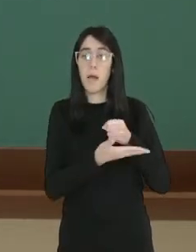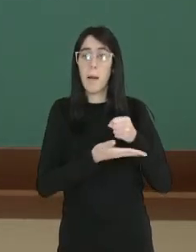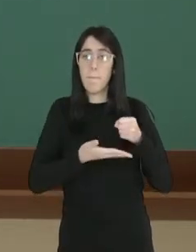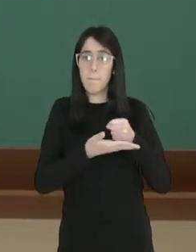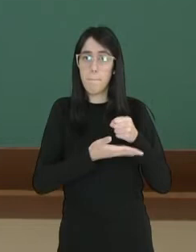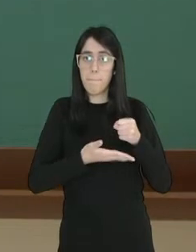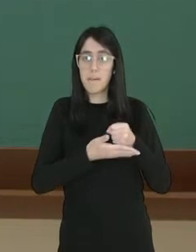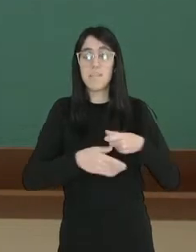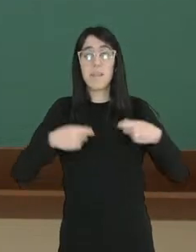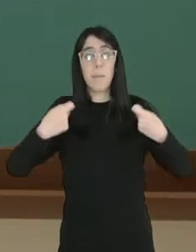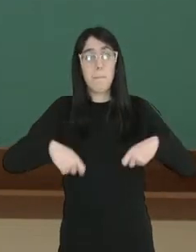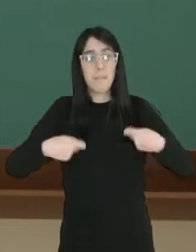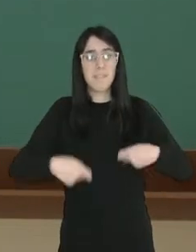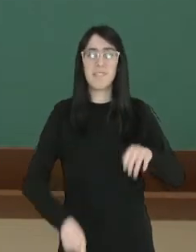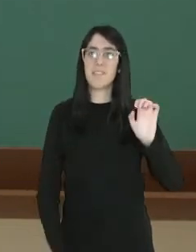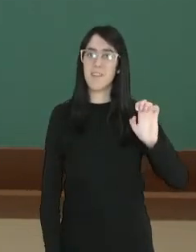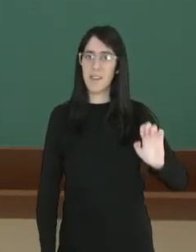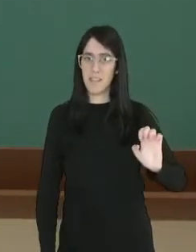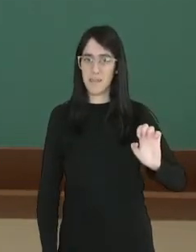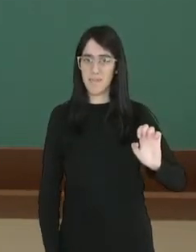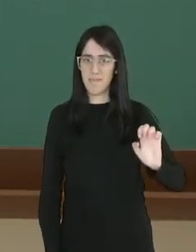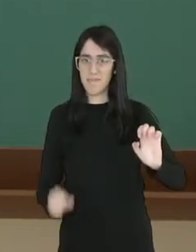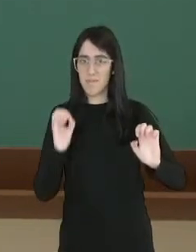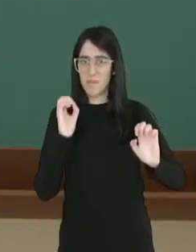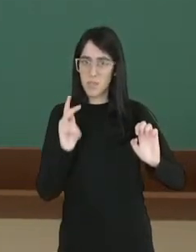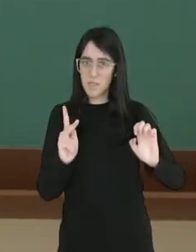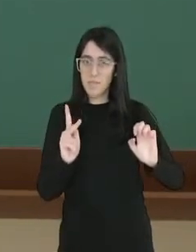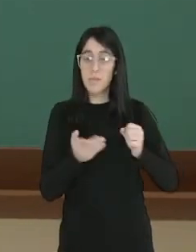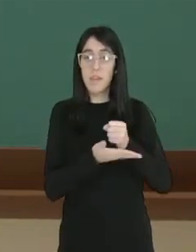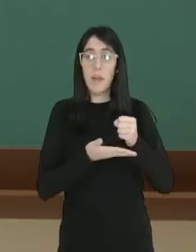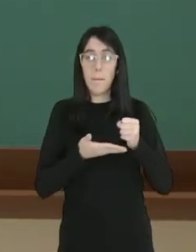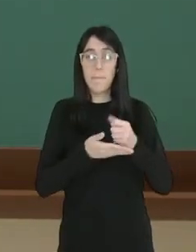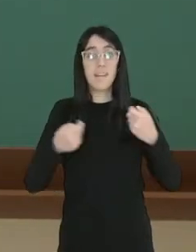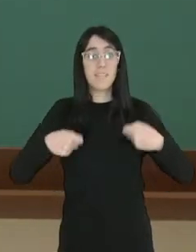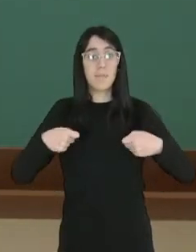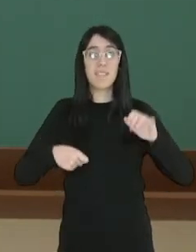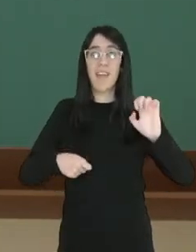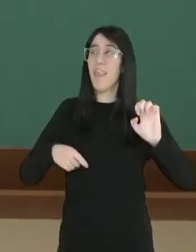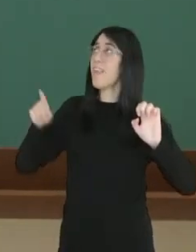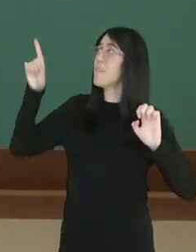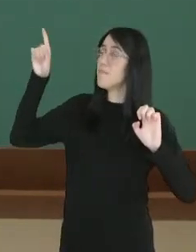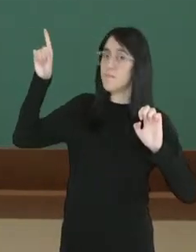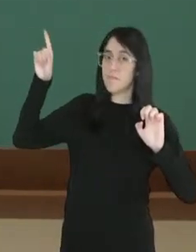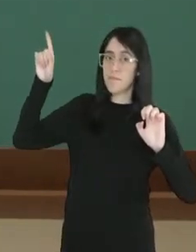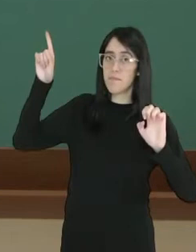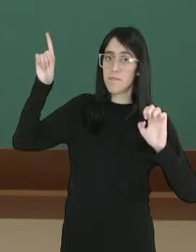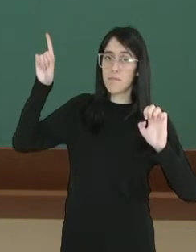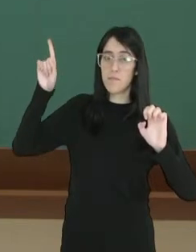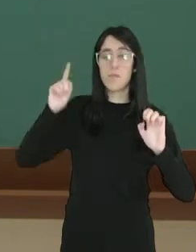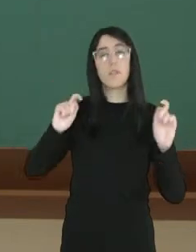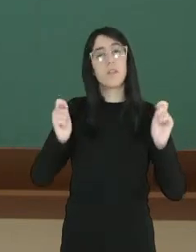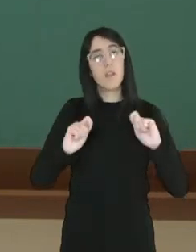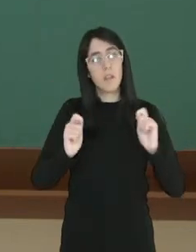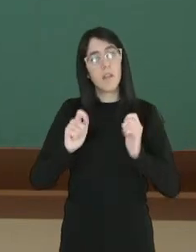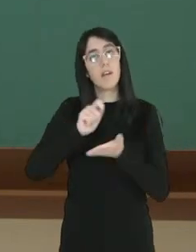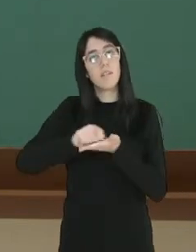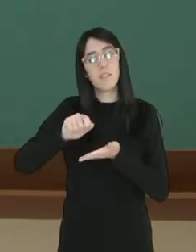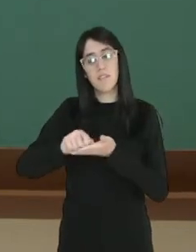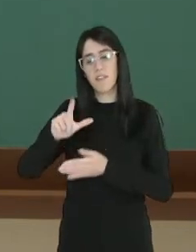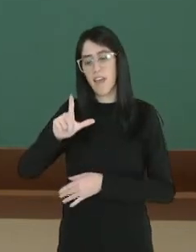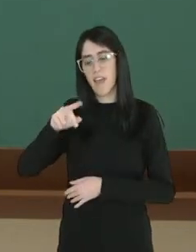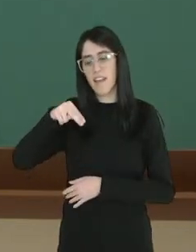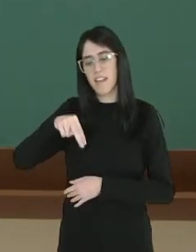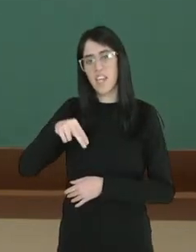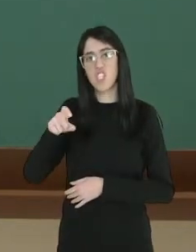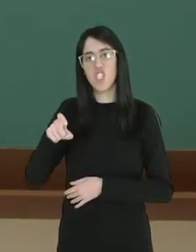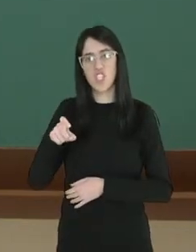que ser e. Correto? Então, a base tem que ser e sempre eu posso reescrever como ln de x,